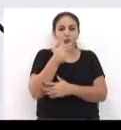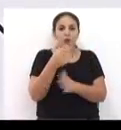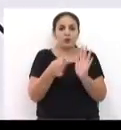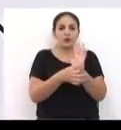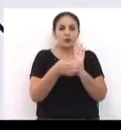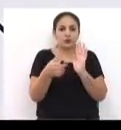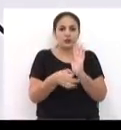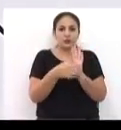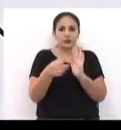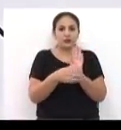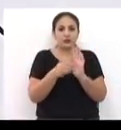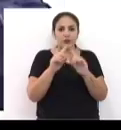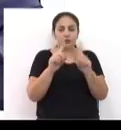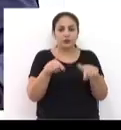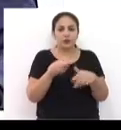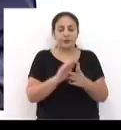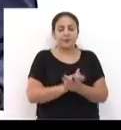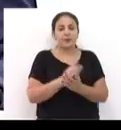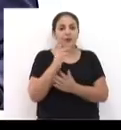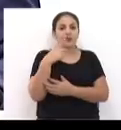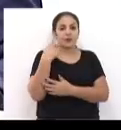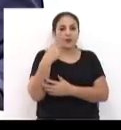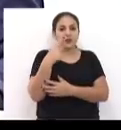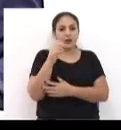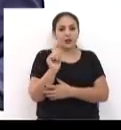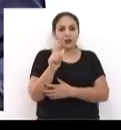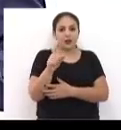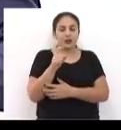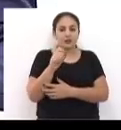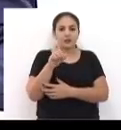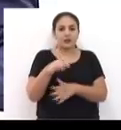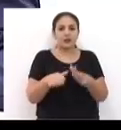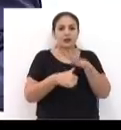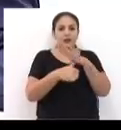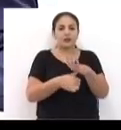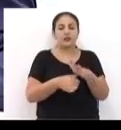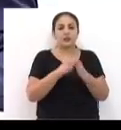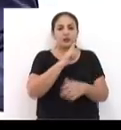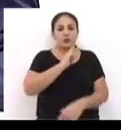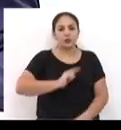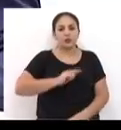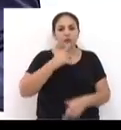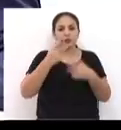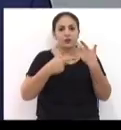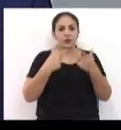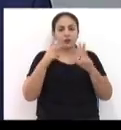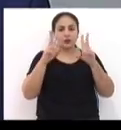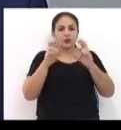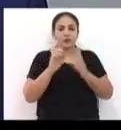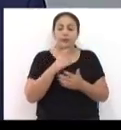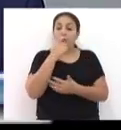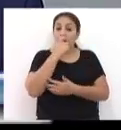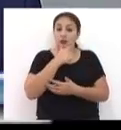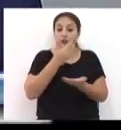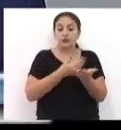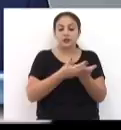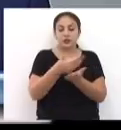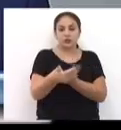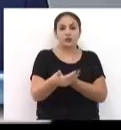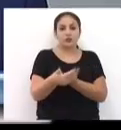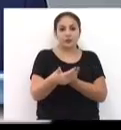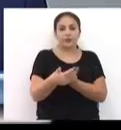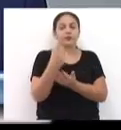indicação do funcionalismo. O vereador Alex, que é o líder do governo, comentou o assunto. Eu acho que é uma